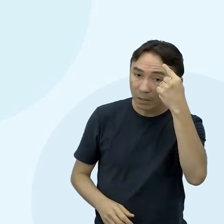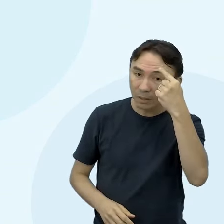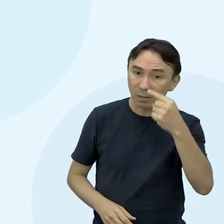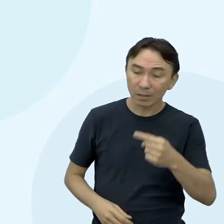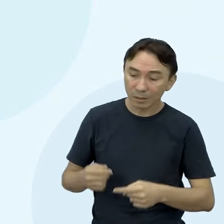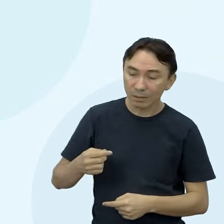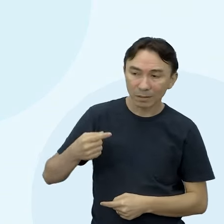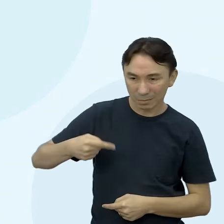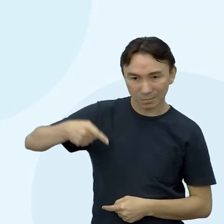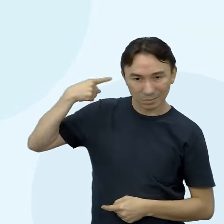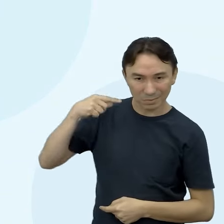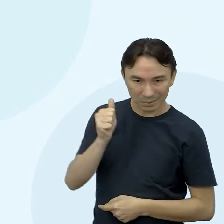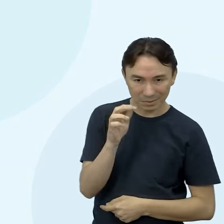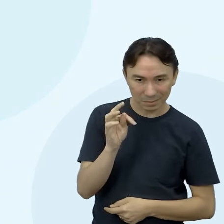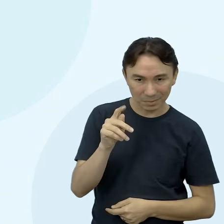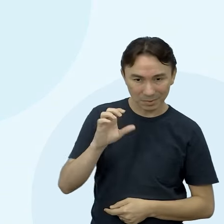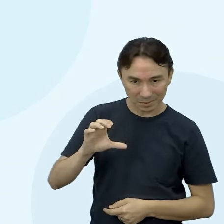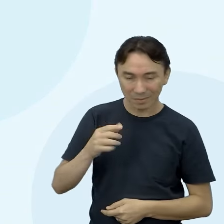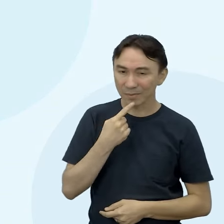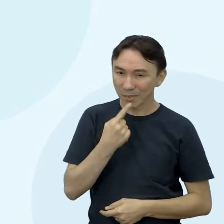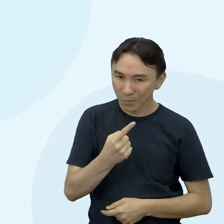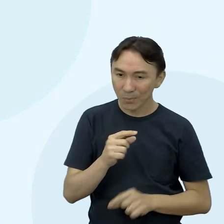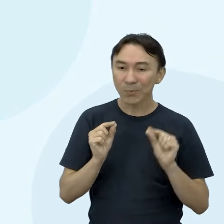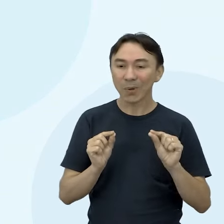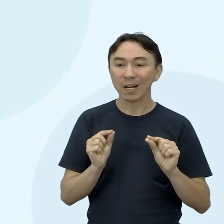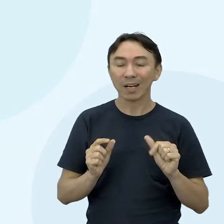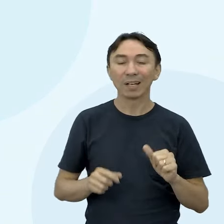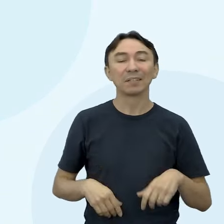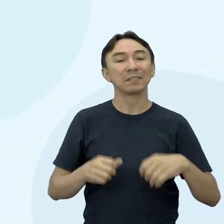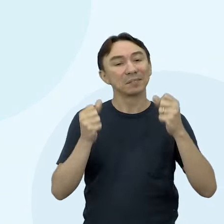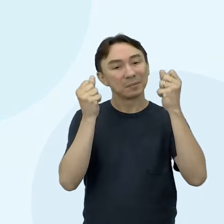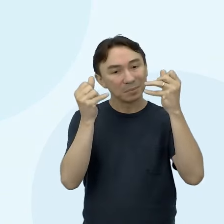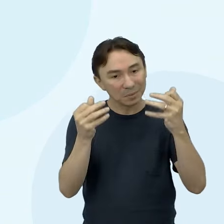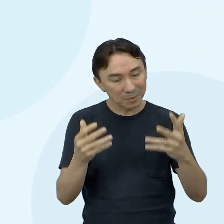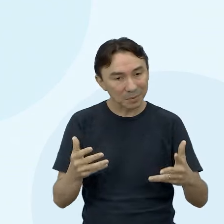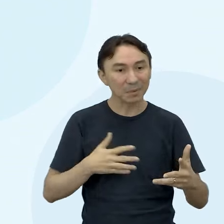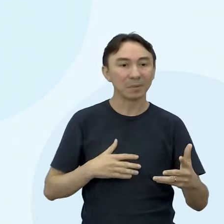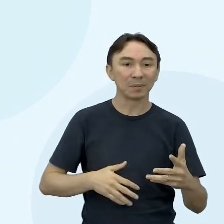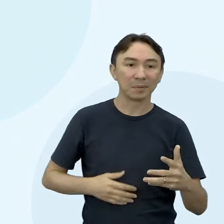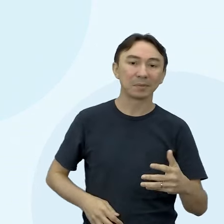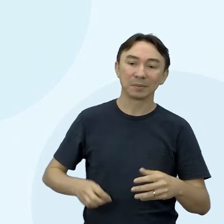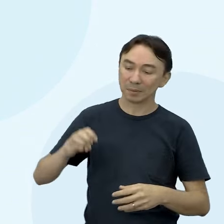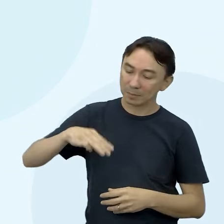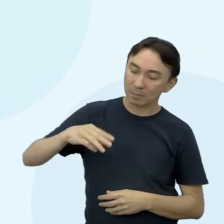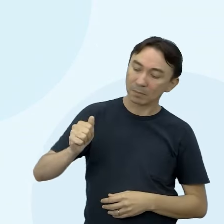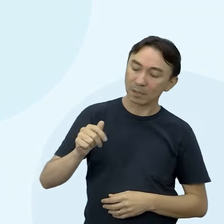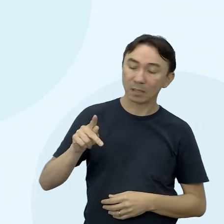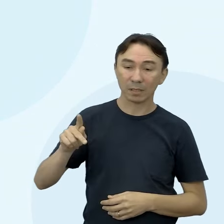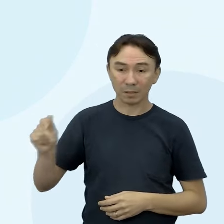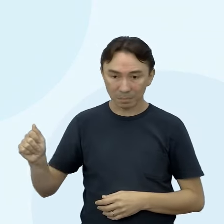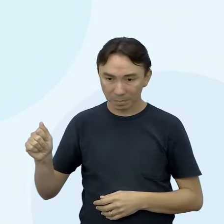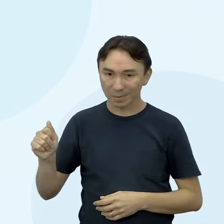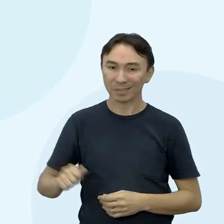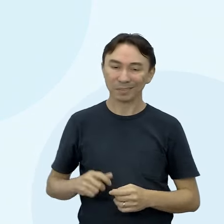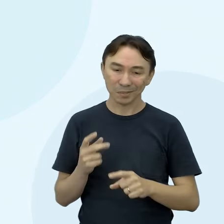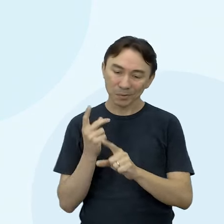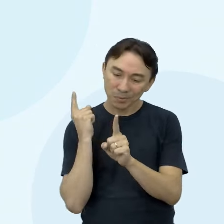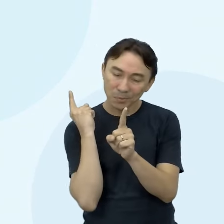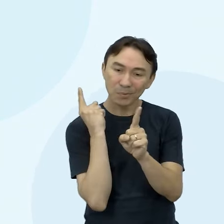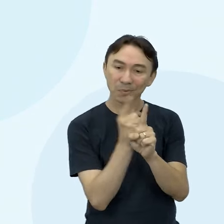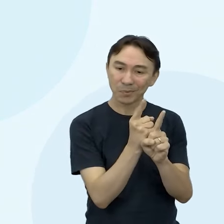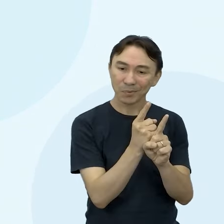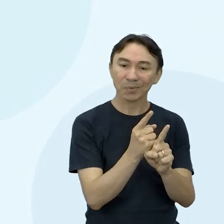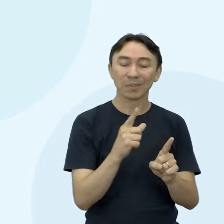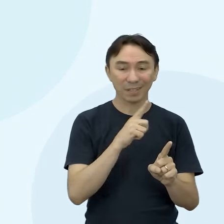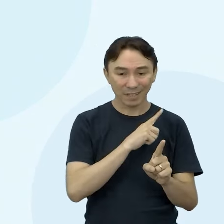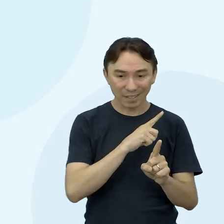na TPC passada, a gente explicou onde encontrar o mapa, ele está na intranet, na coordenadoria